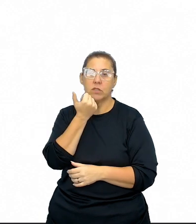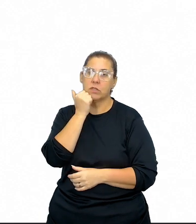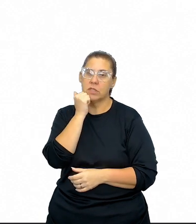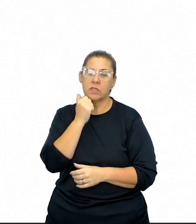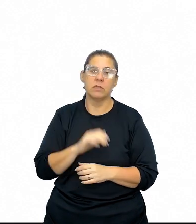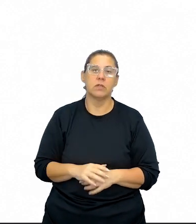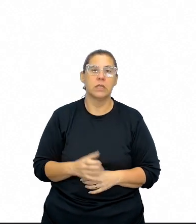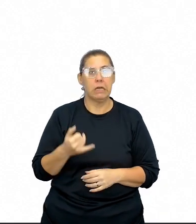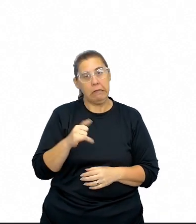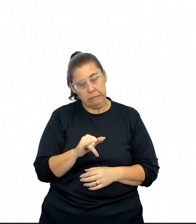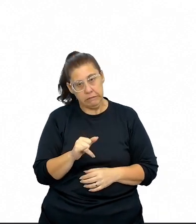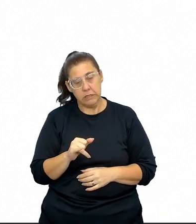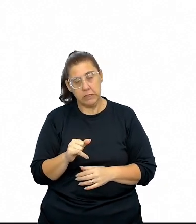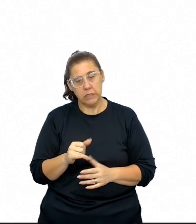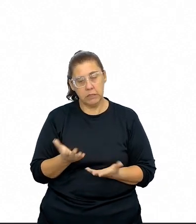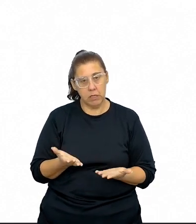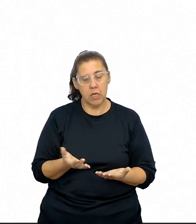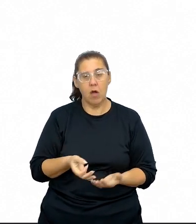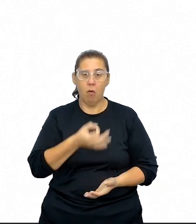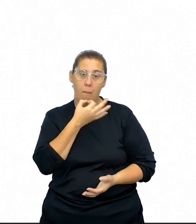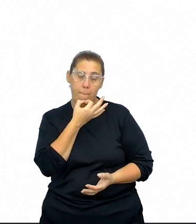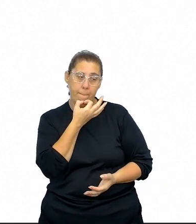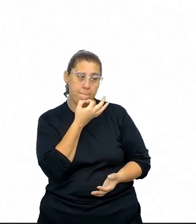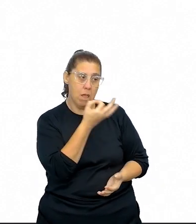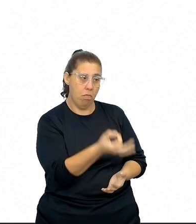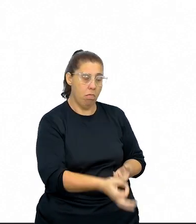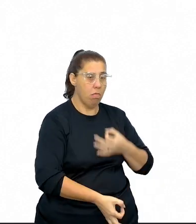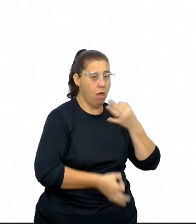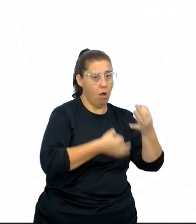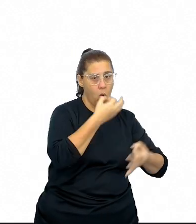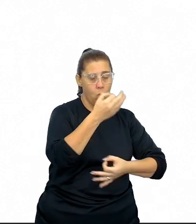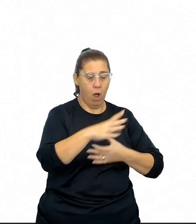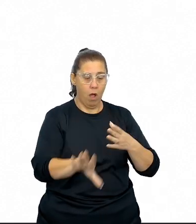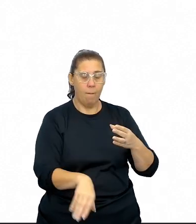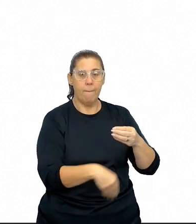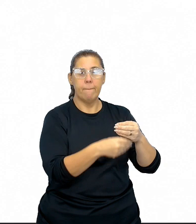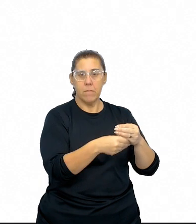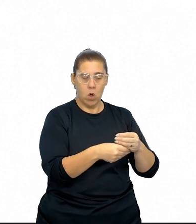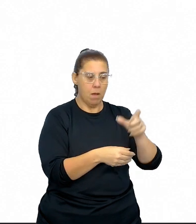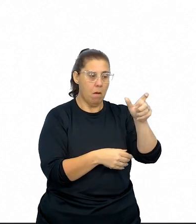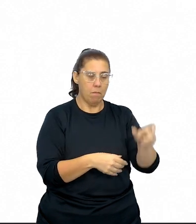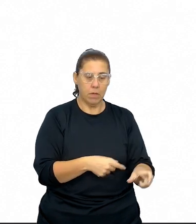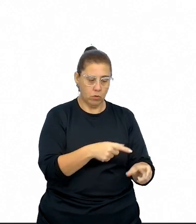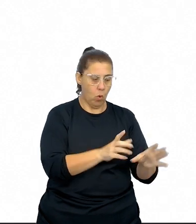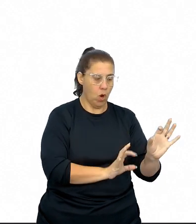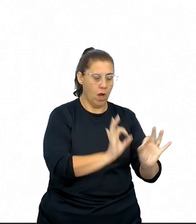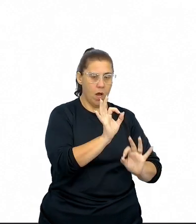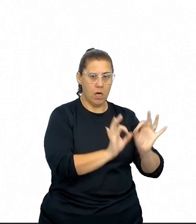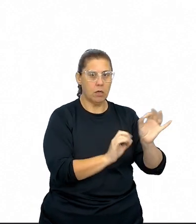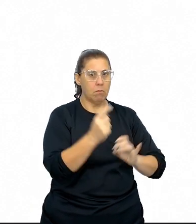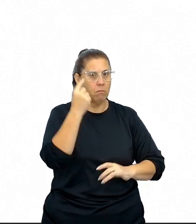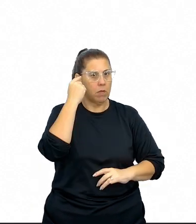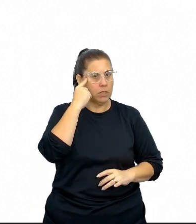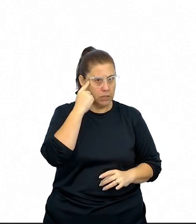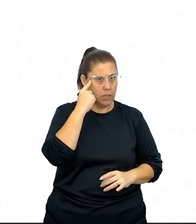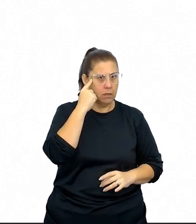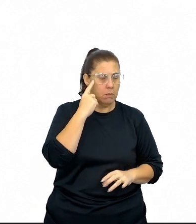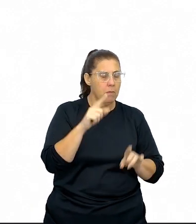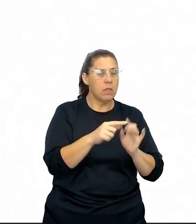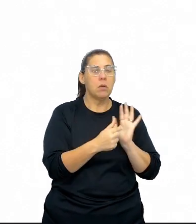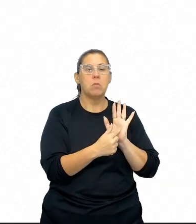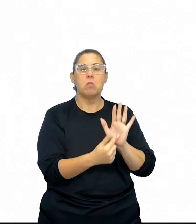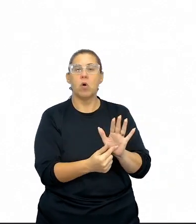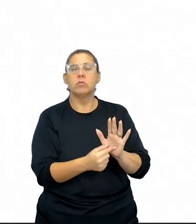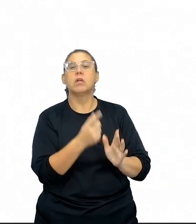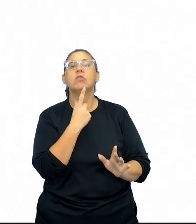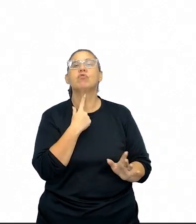Então, se por um lado, argumentar contribui para o indivíduo organizar o seu pensamento e expressar a